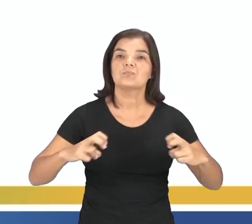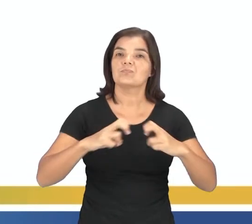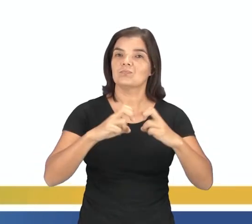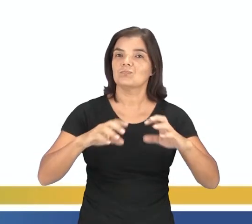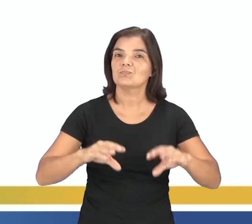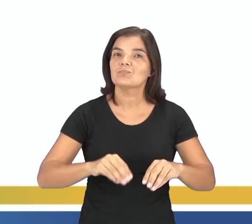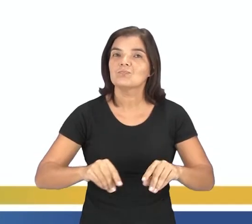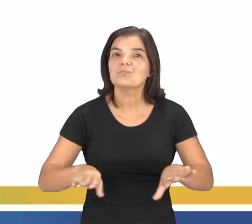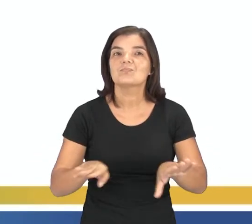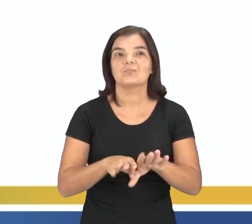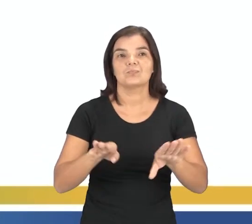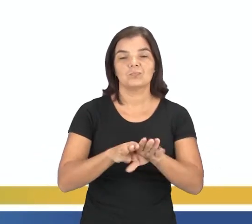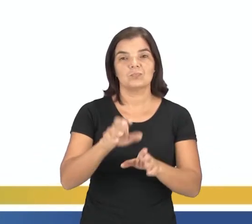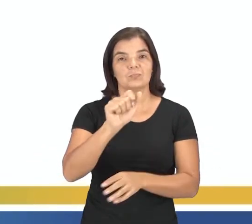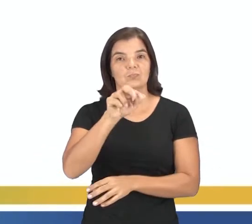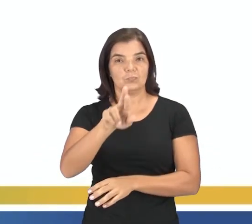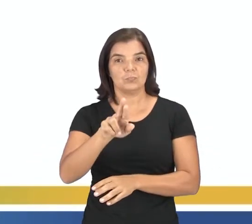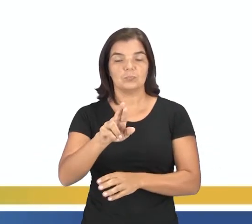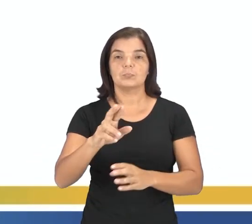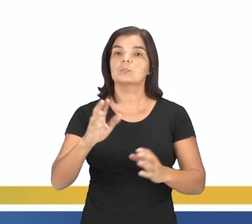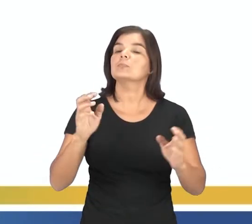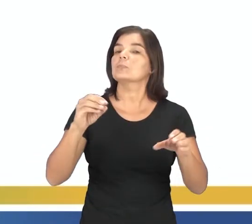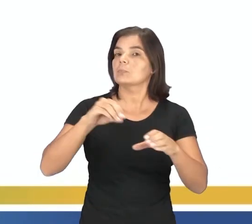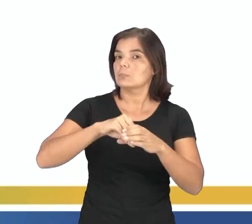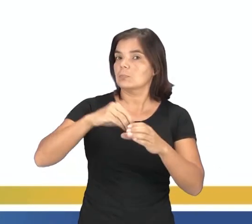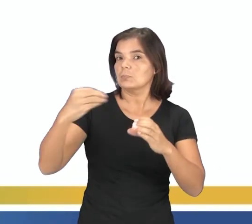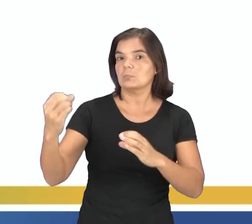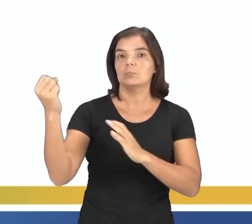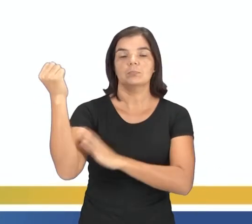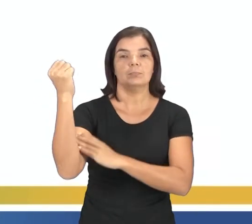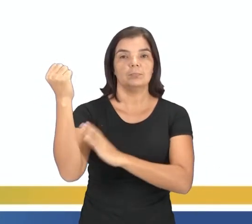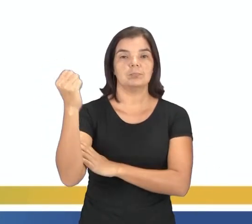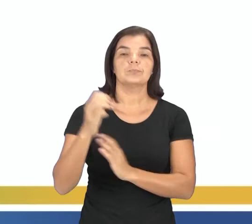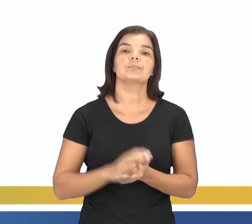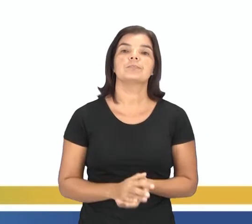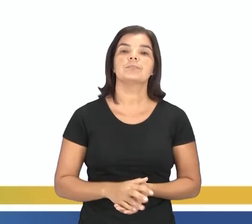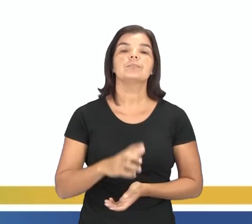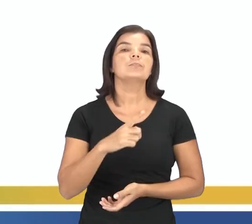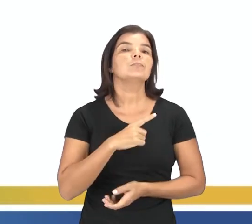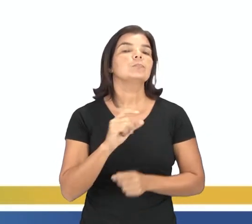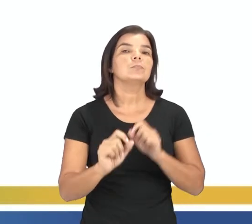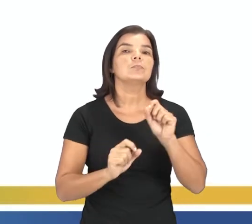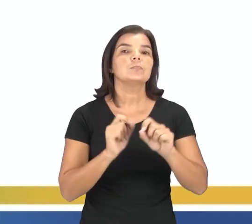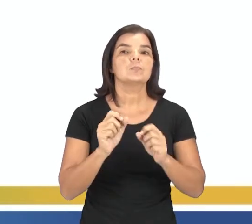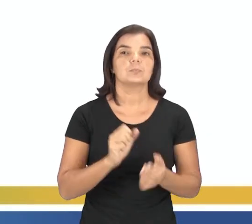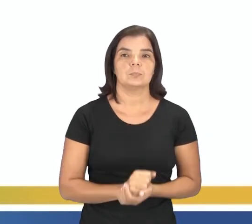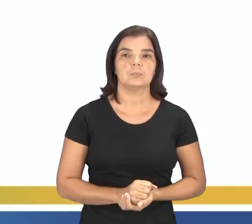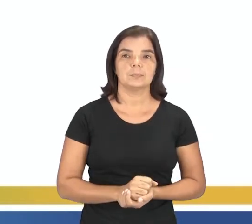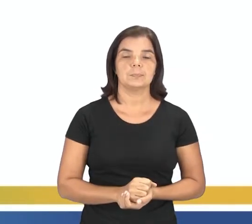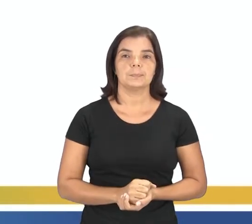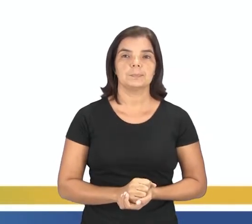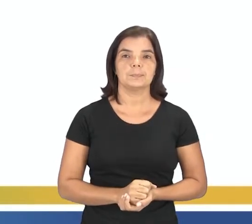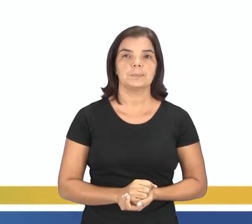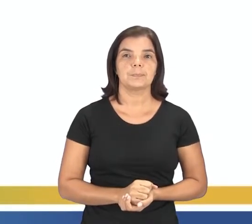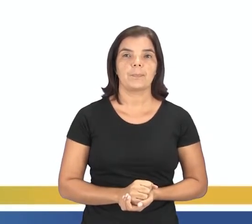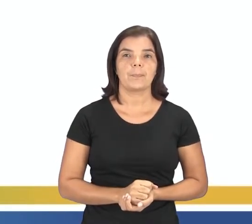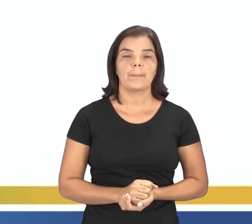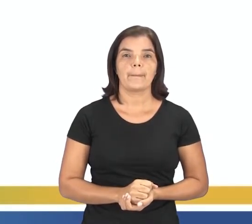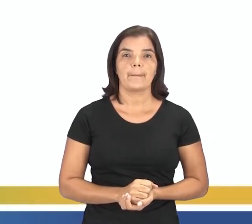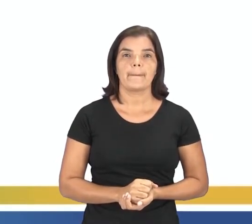chão e o efeito do ar, ou seja, as forças externas. Então, o que a gente vai ter aqui, pessoal? A gente vai ter o